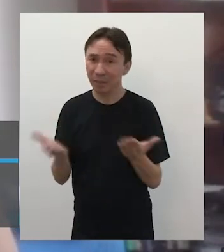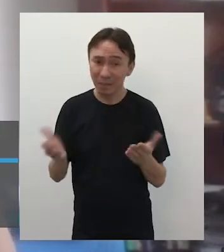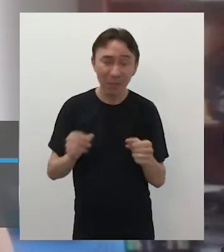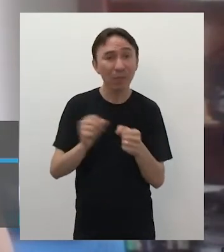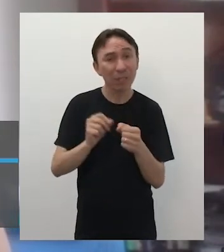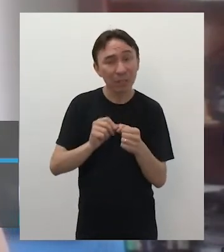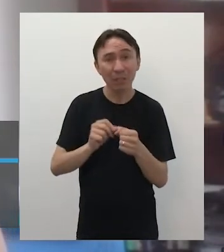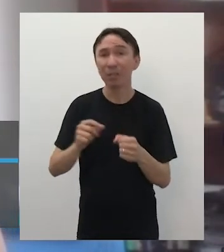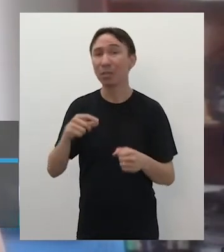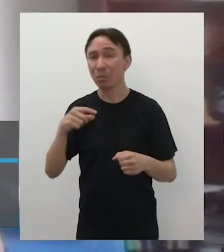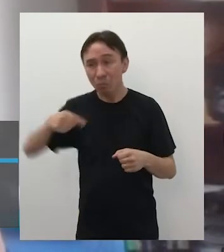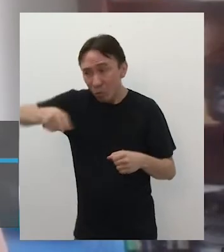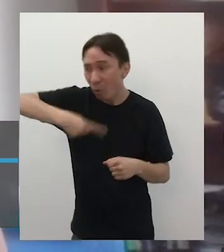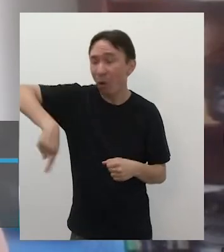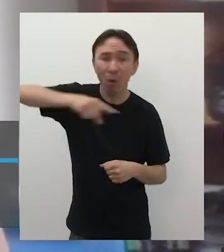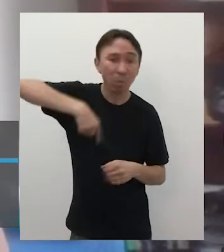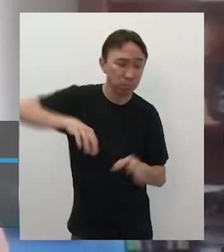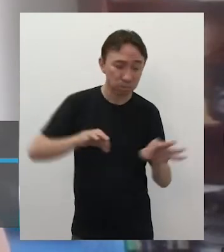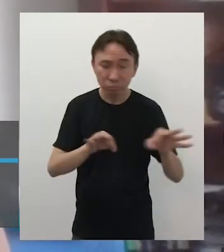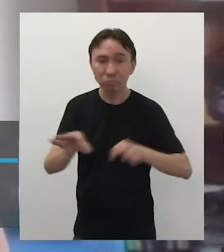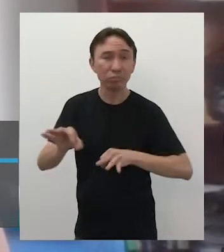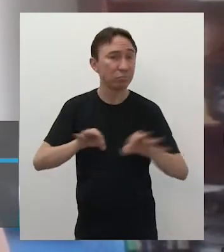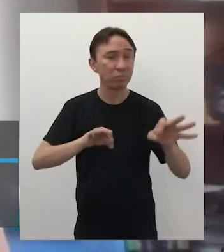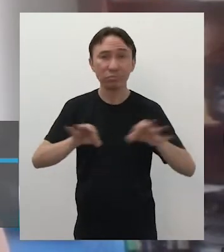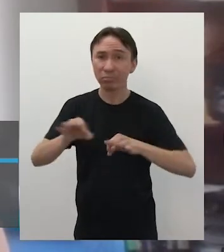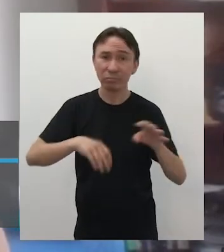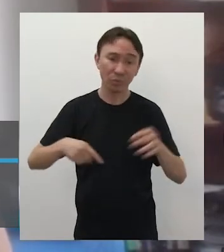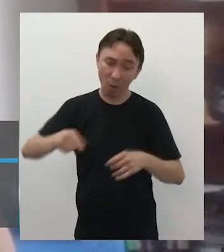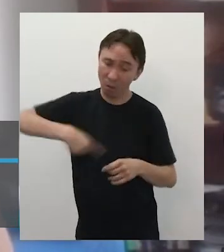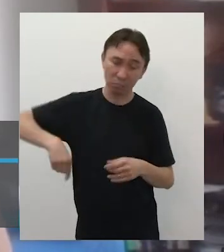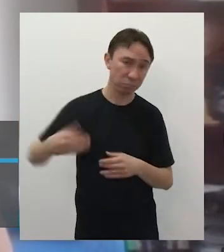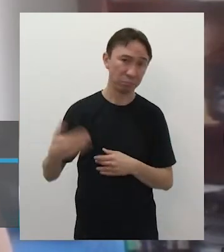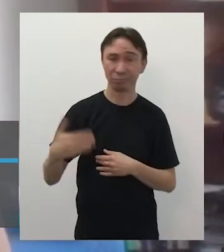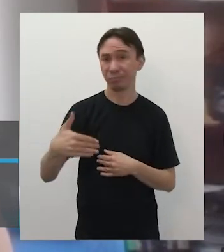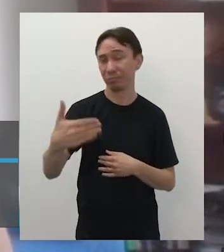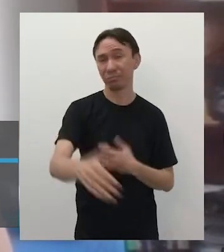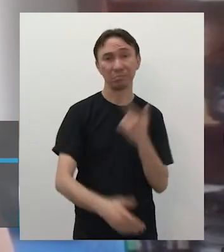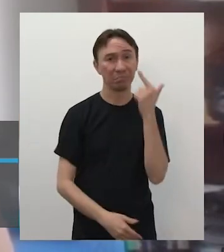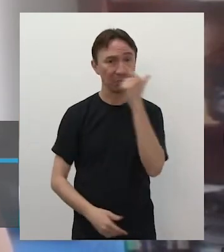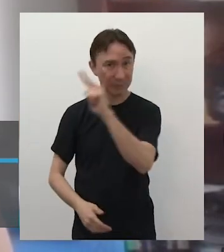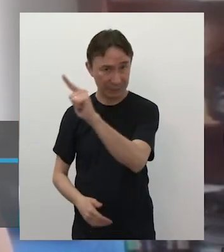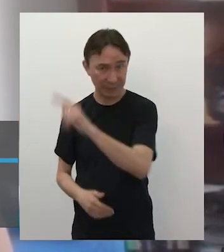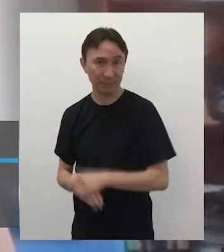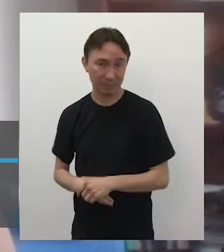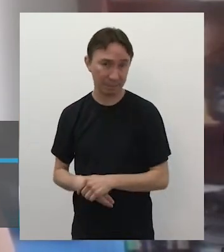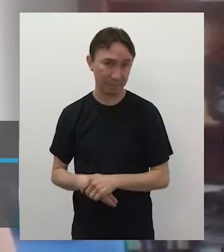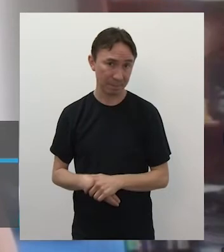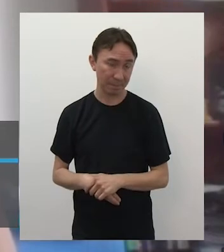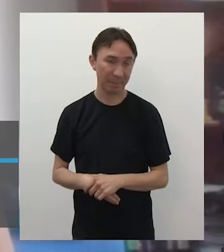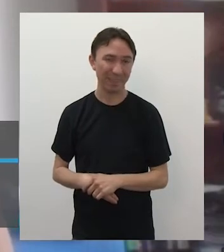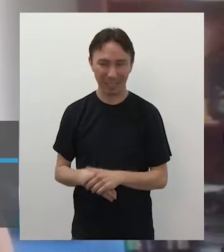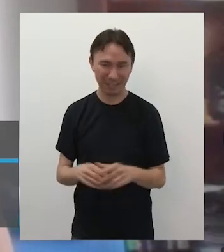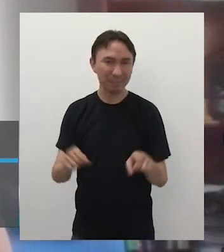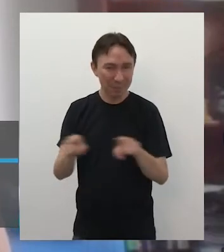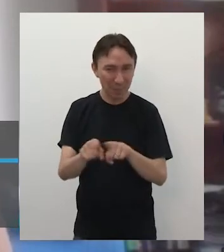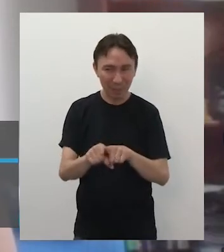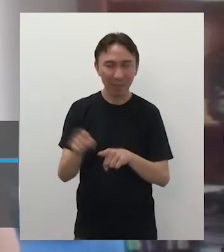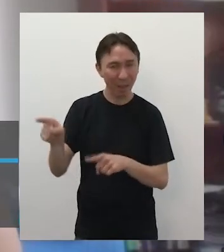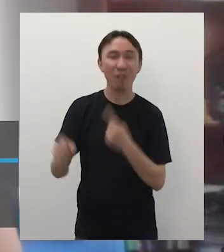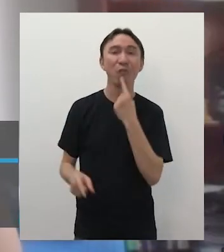Ana, a professora Cida, ela demonstra uma clareza muito grande em torno dos desafios, né,